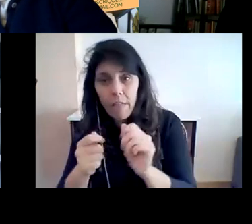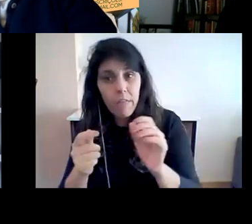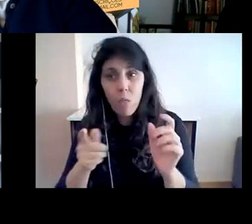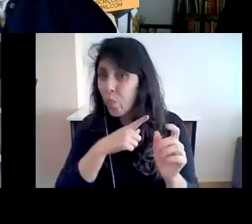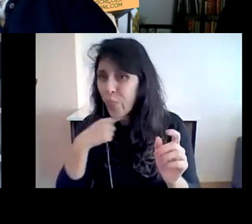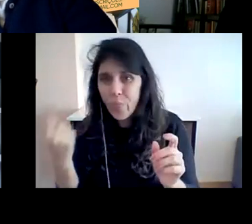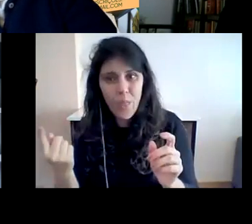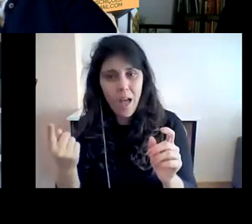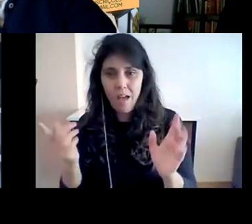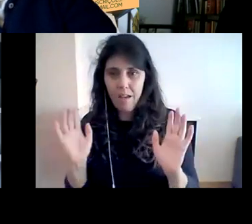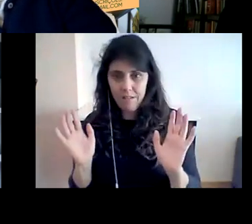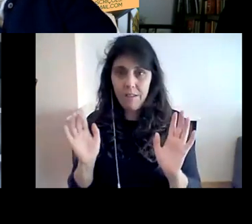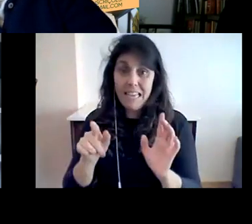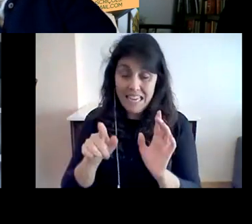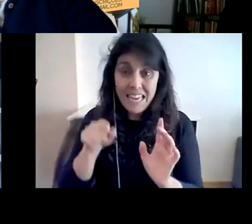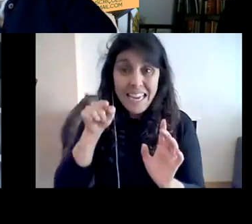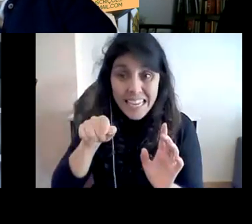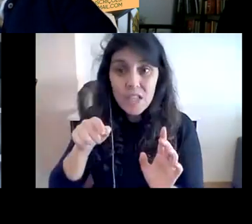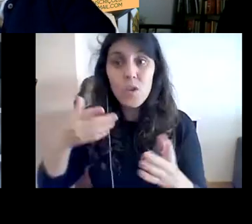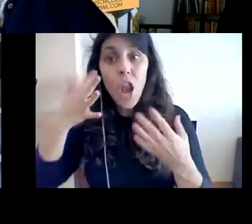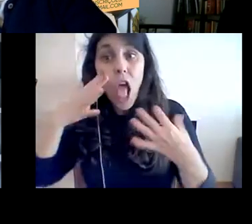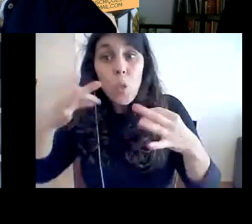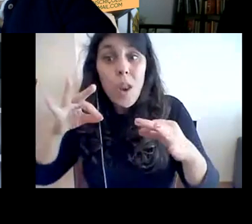esta dualidade estrutural e que a naturaliza.